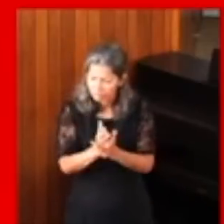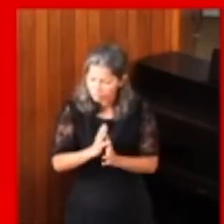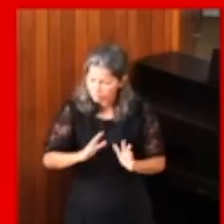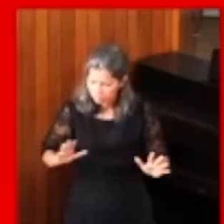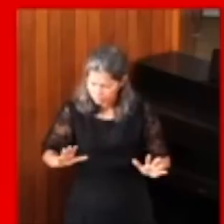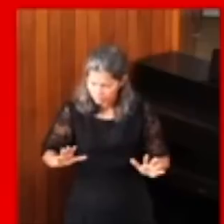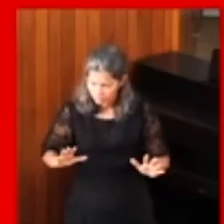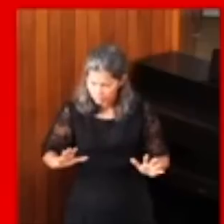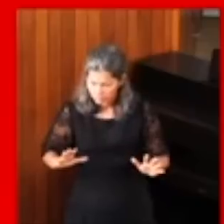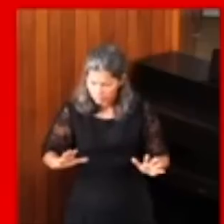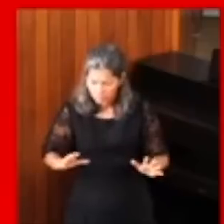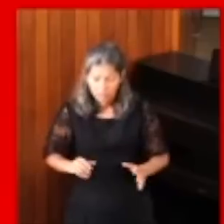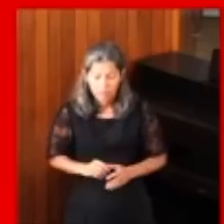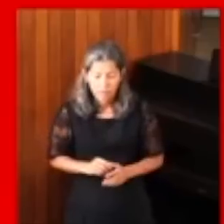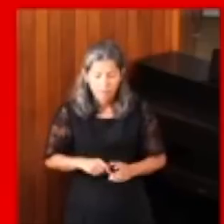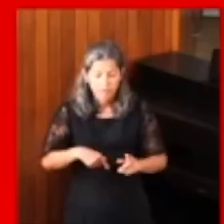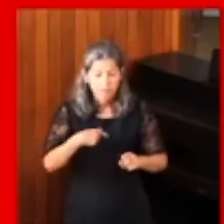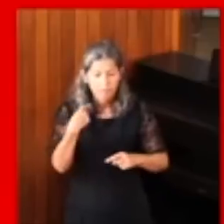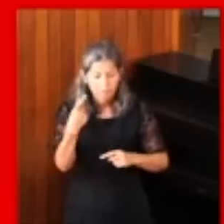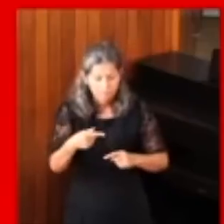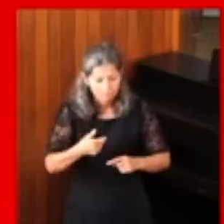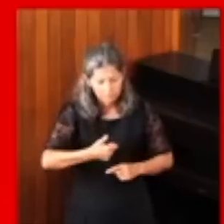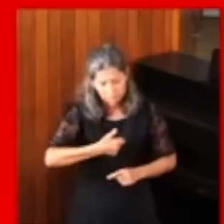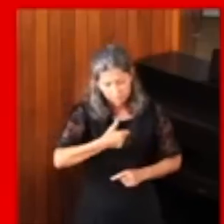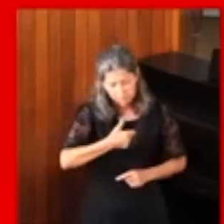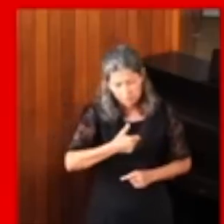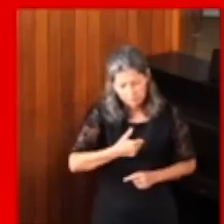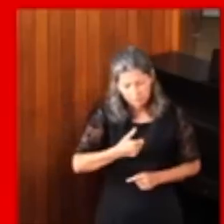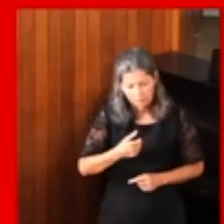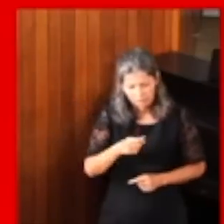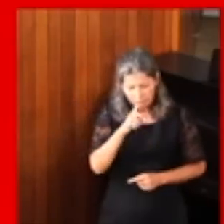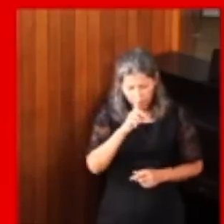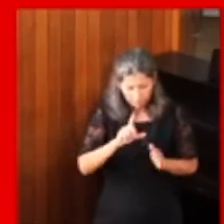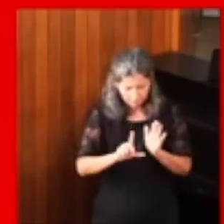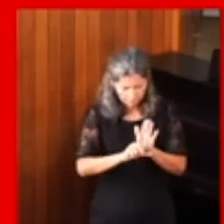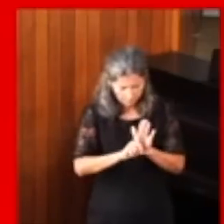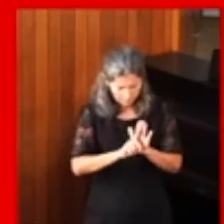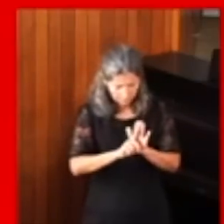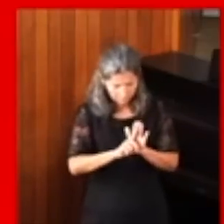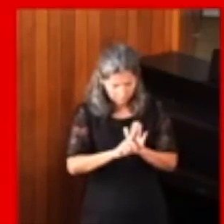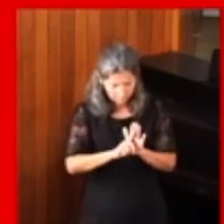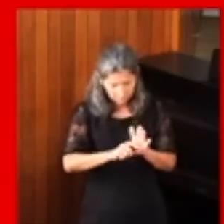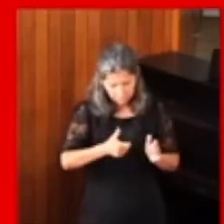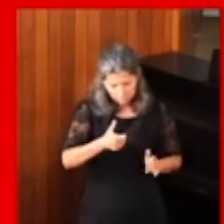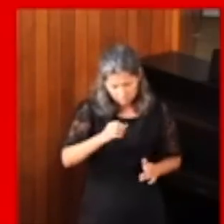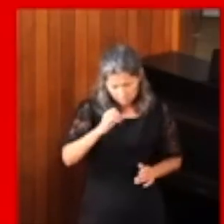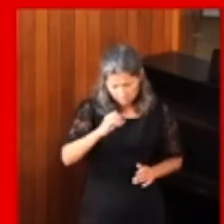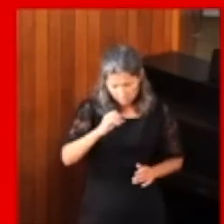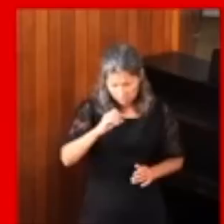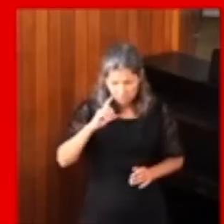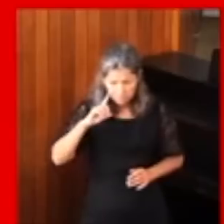dias, as pessoas estavam adoecendo, né? E depois a besta do mar volta a